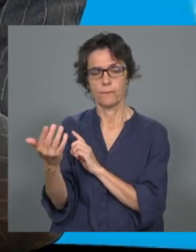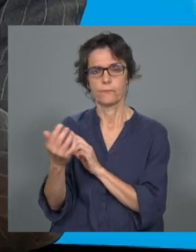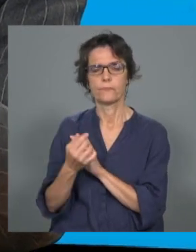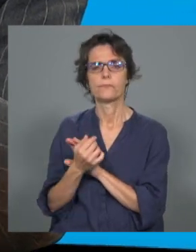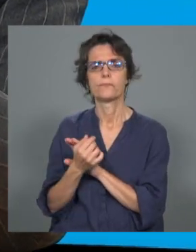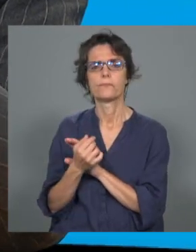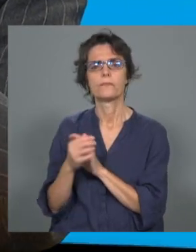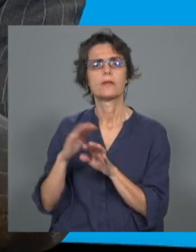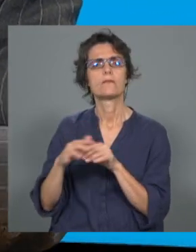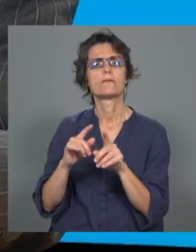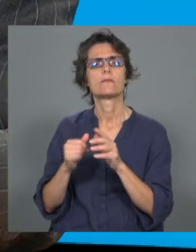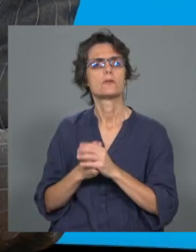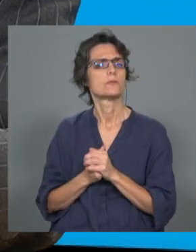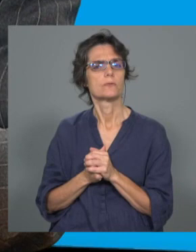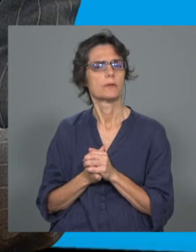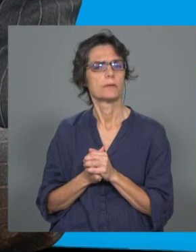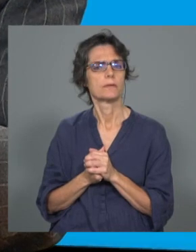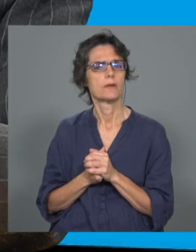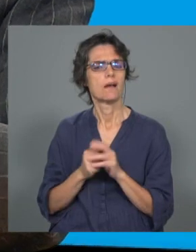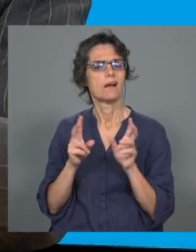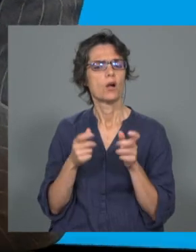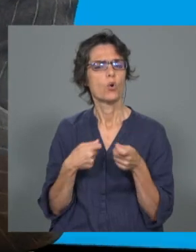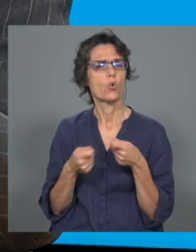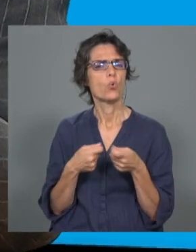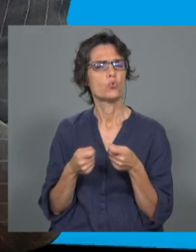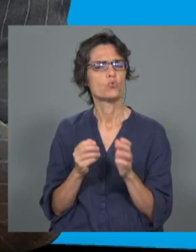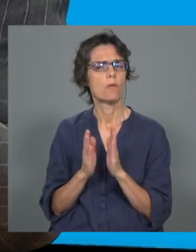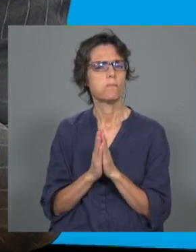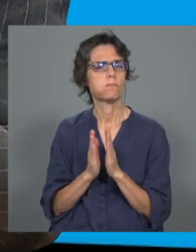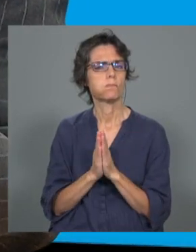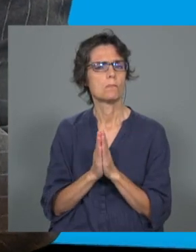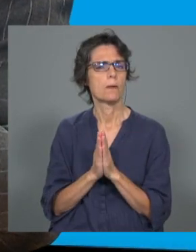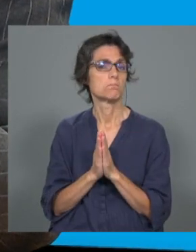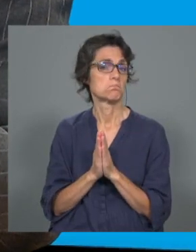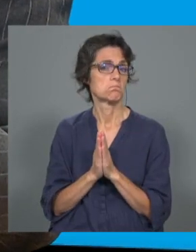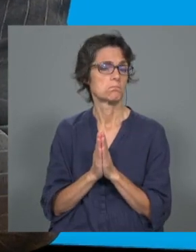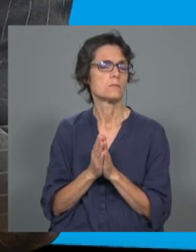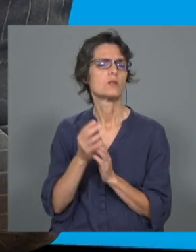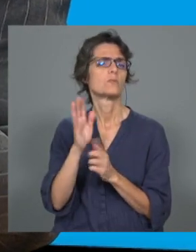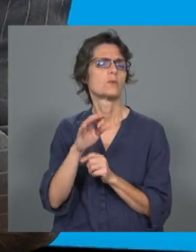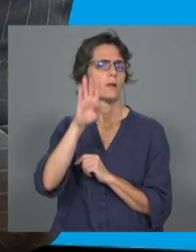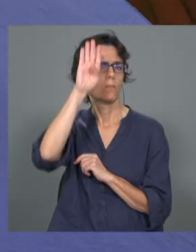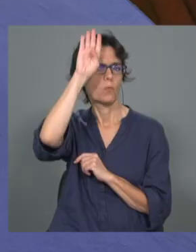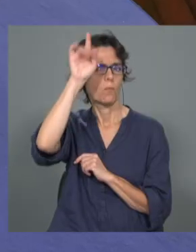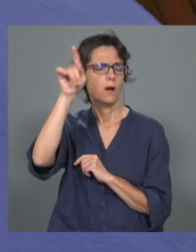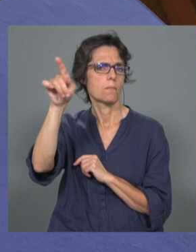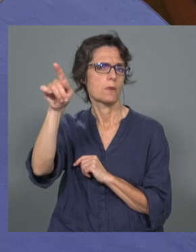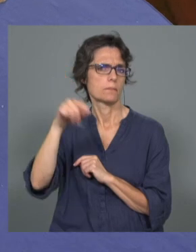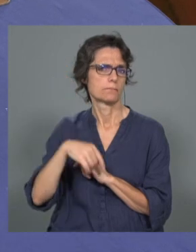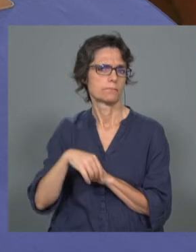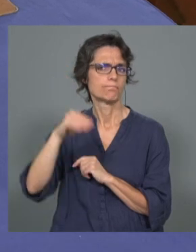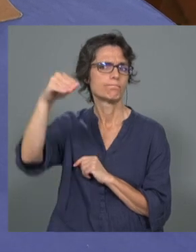certo consumo do religioso. E vejamos o caso do Papa, que interpela para